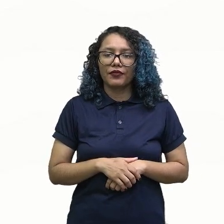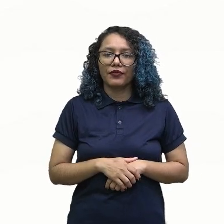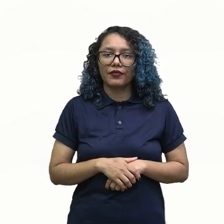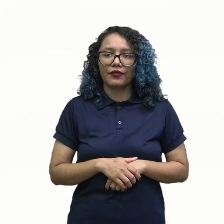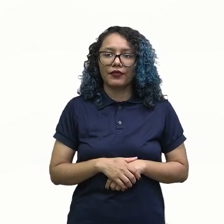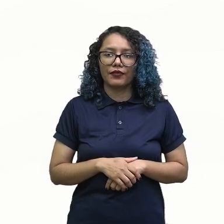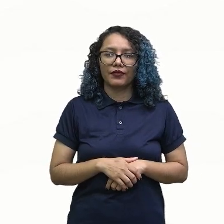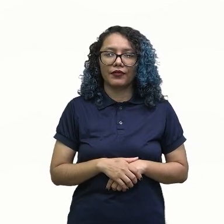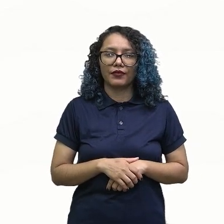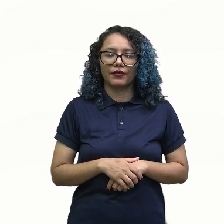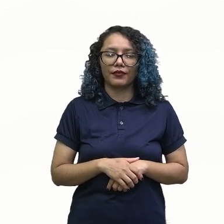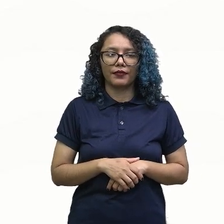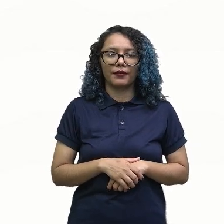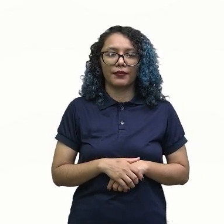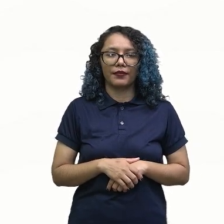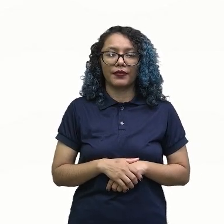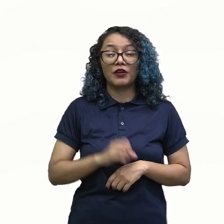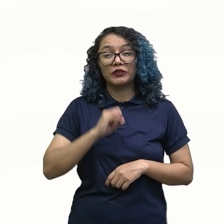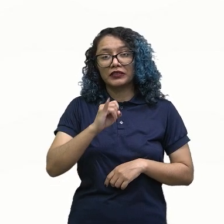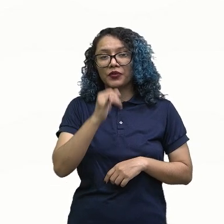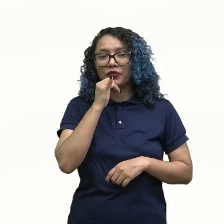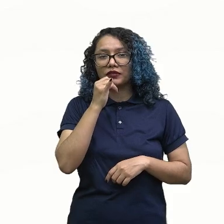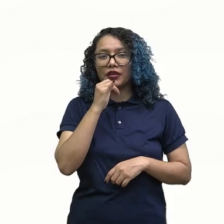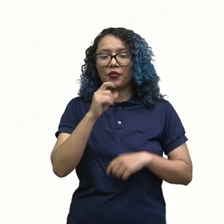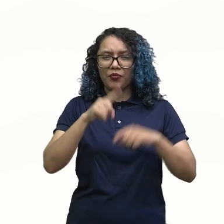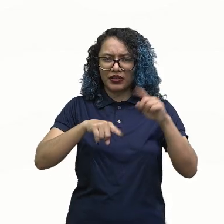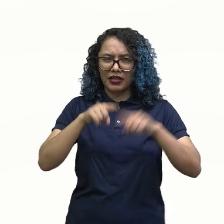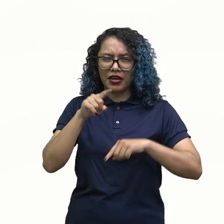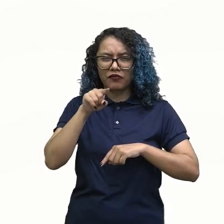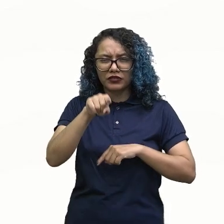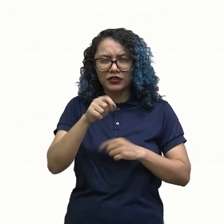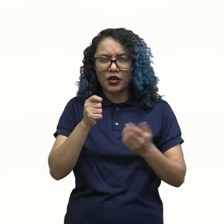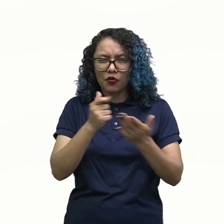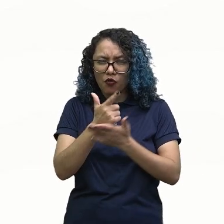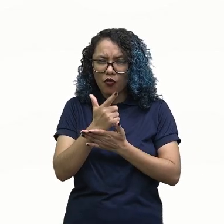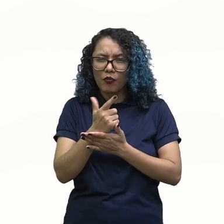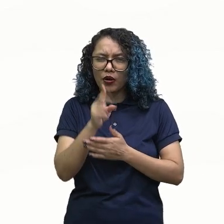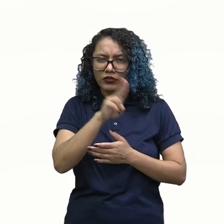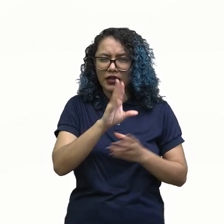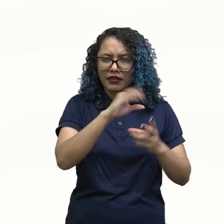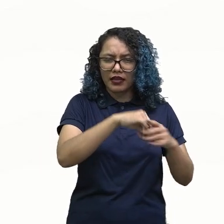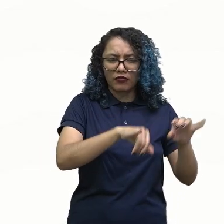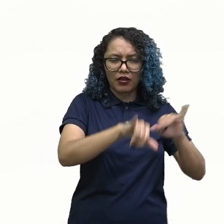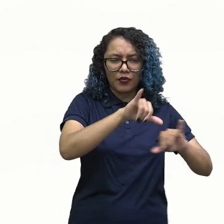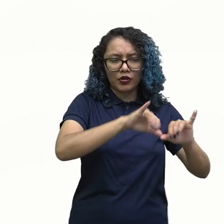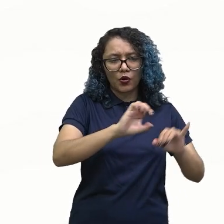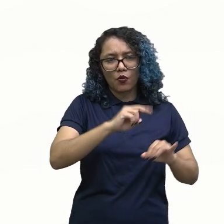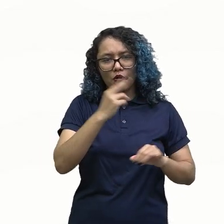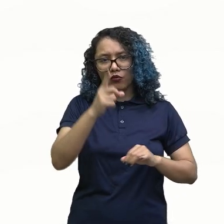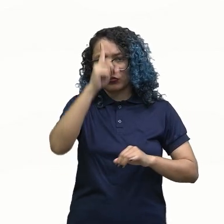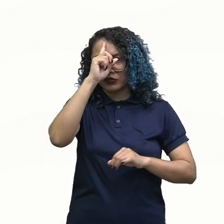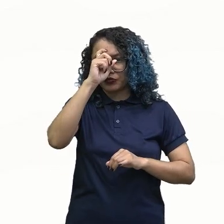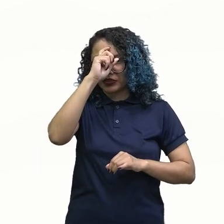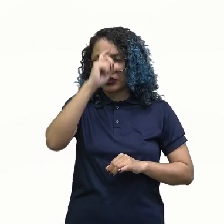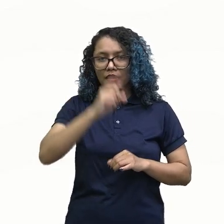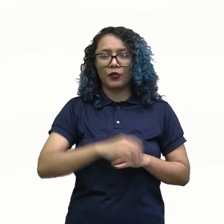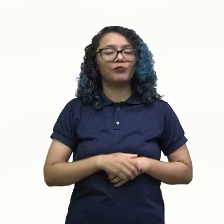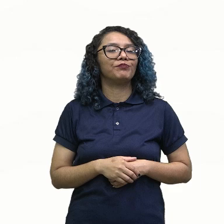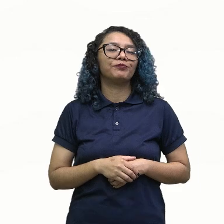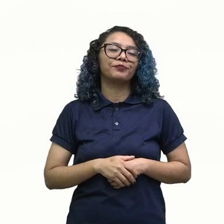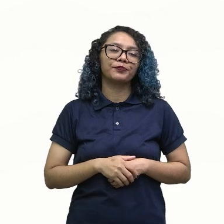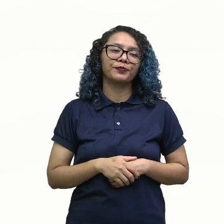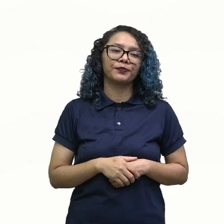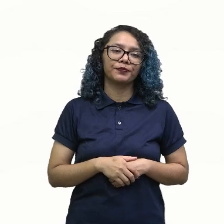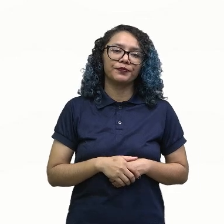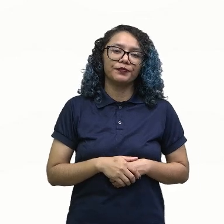for atrás de estar comprando para o laboratório ou para o hospital, ele vai ter informações,